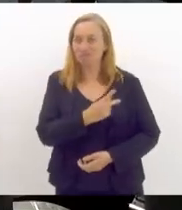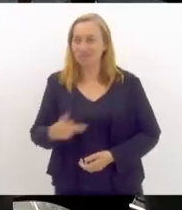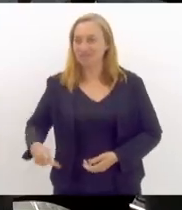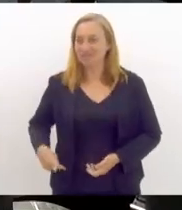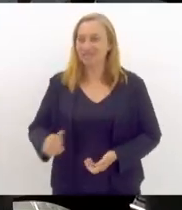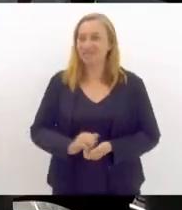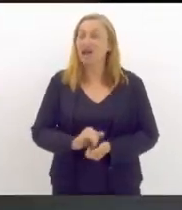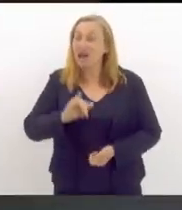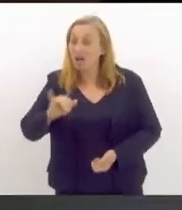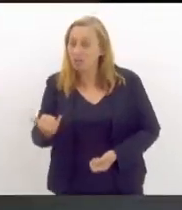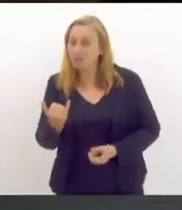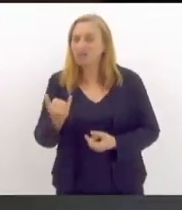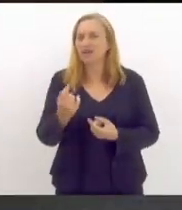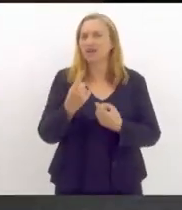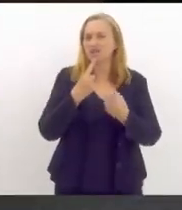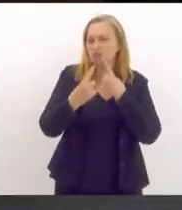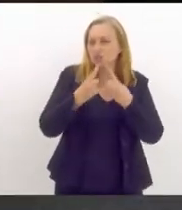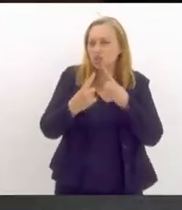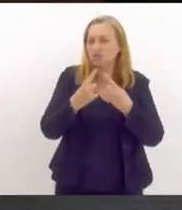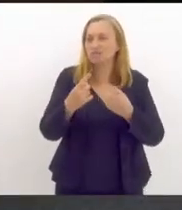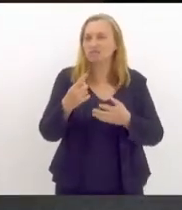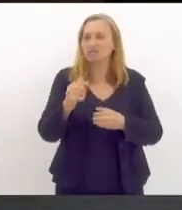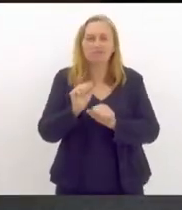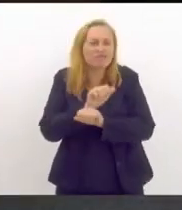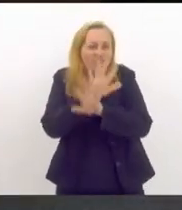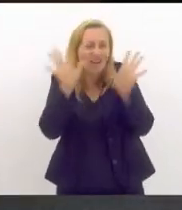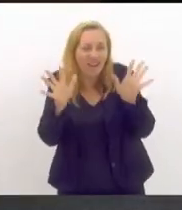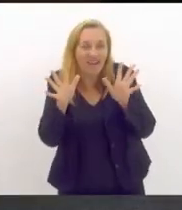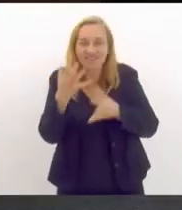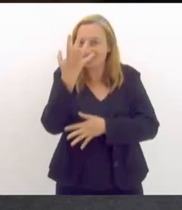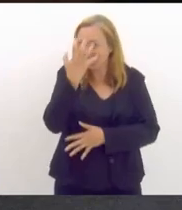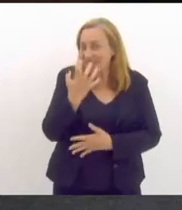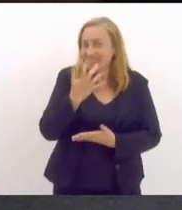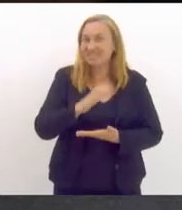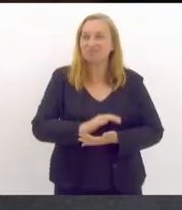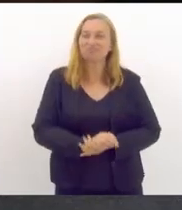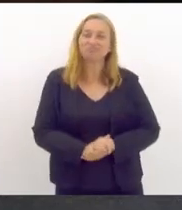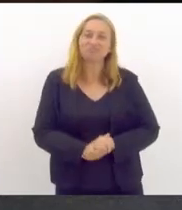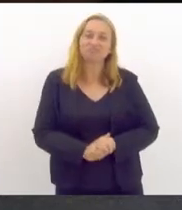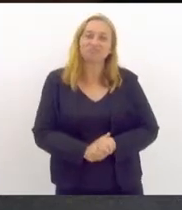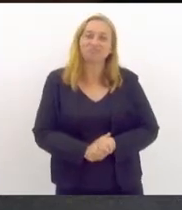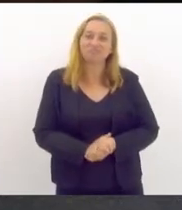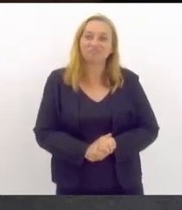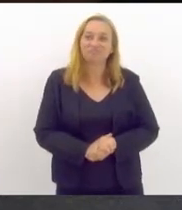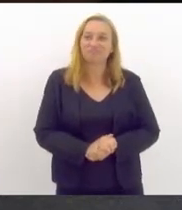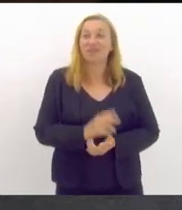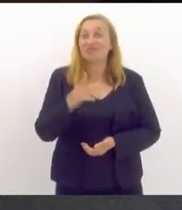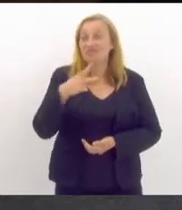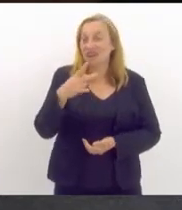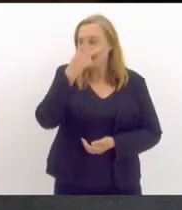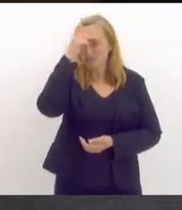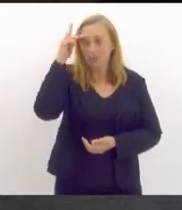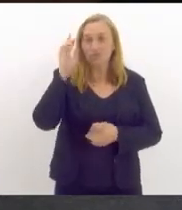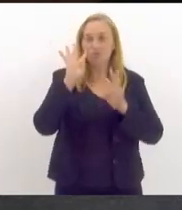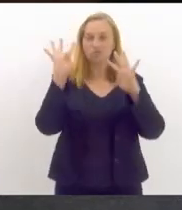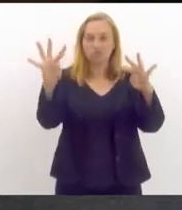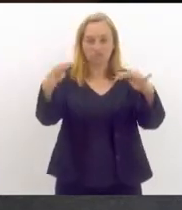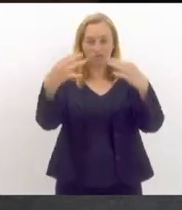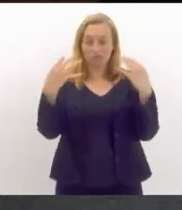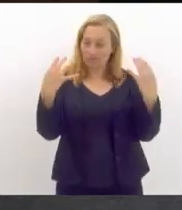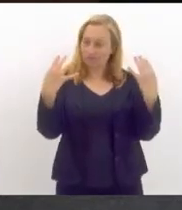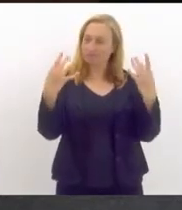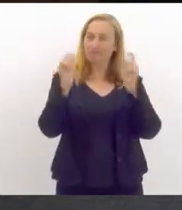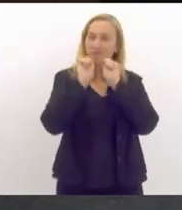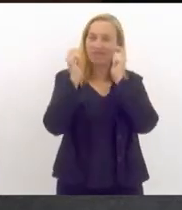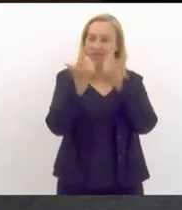aproveitar essa discussão de forma muito clara muito Serena dirigir Aqui as pessoas que nos assistem pela TV